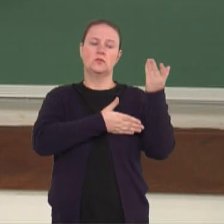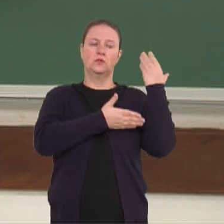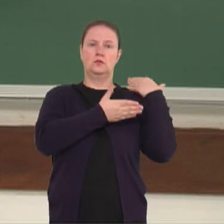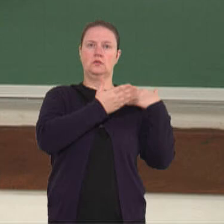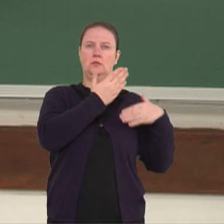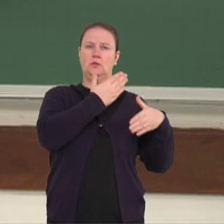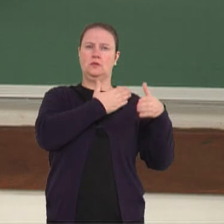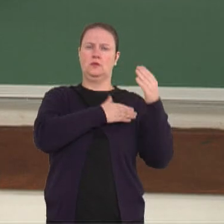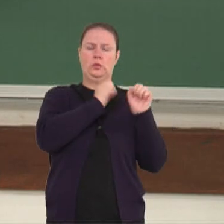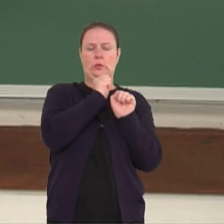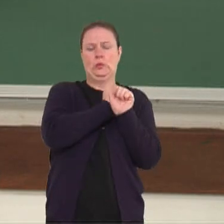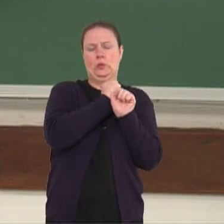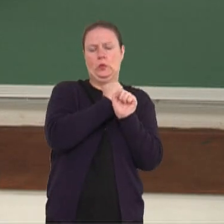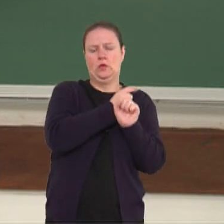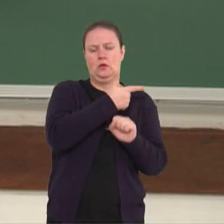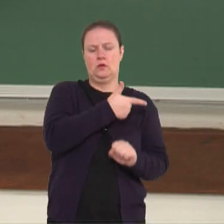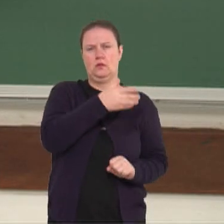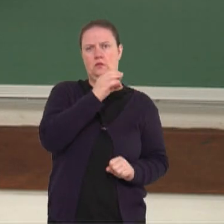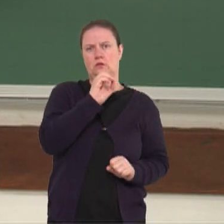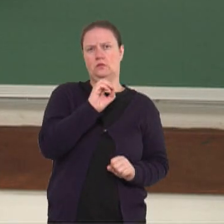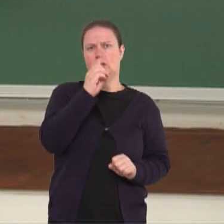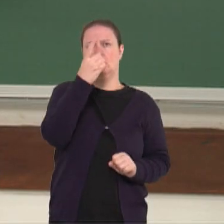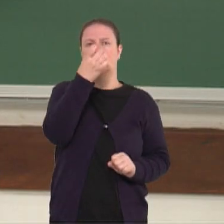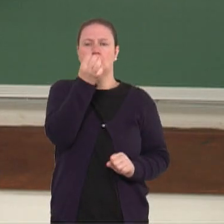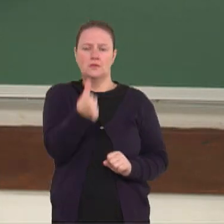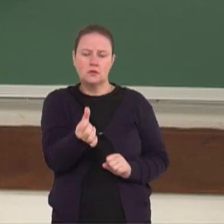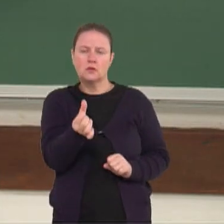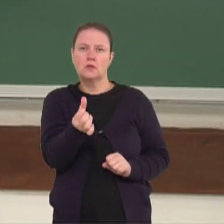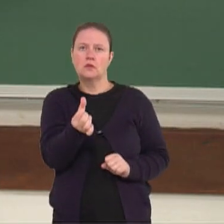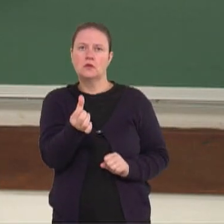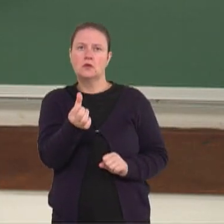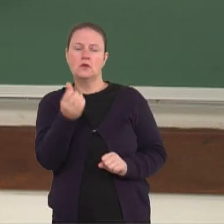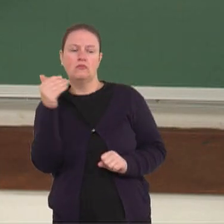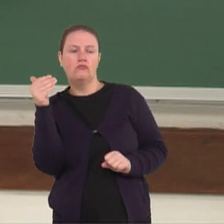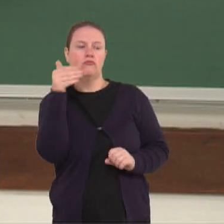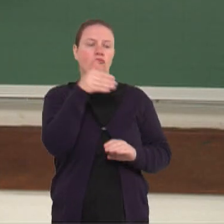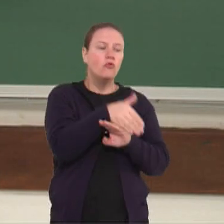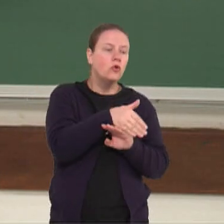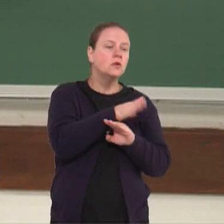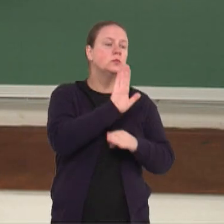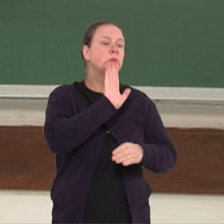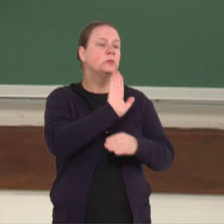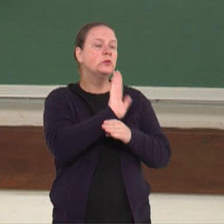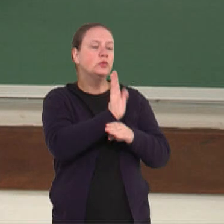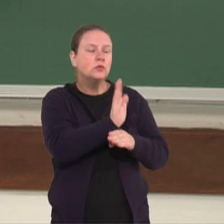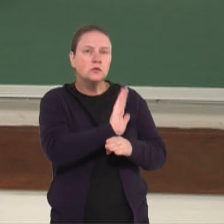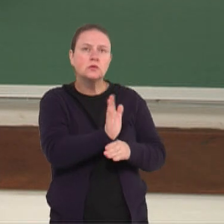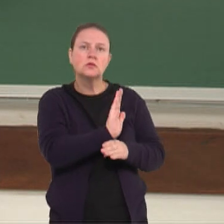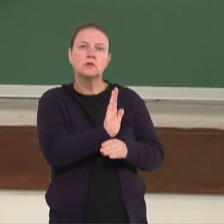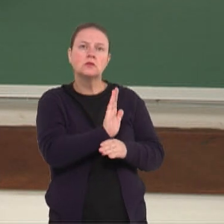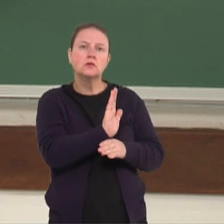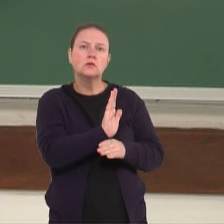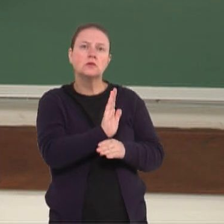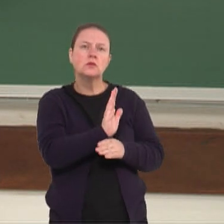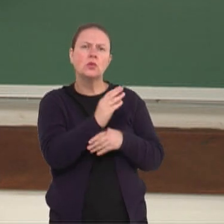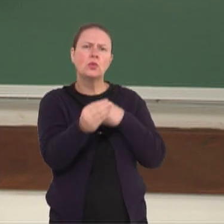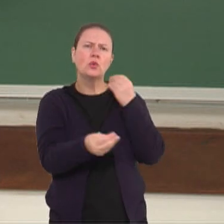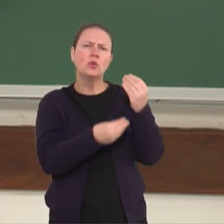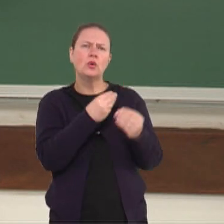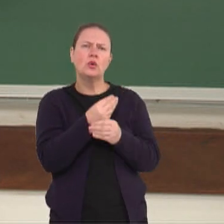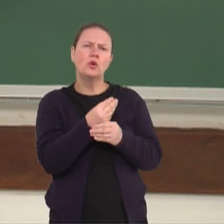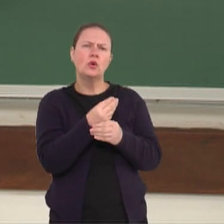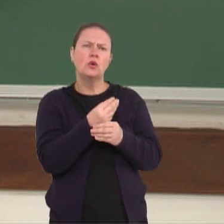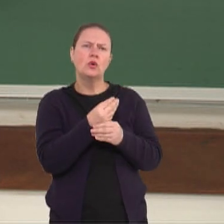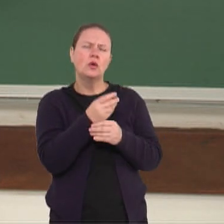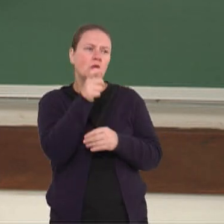ano de 2016, o John foi para o cinema. Só que como que ele iria para o cinema? 4 vezes no